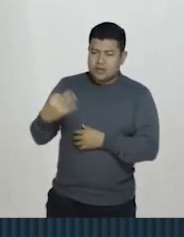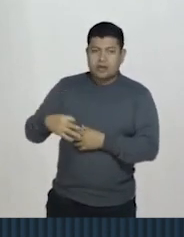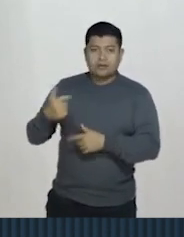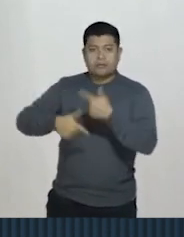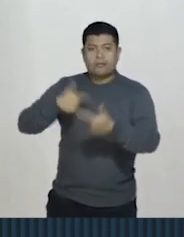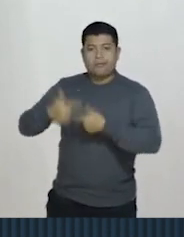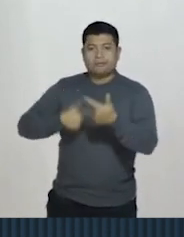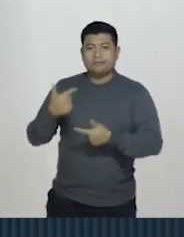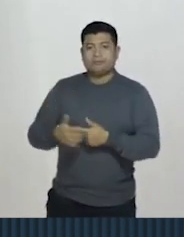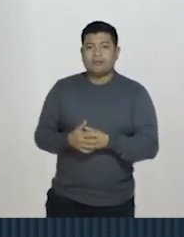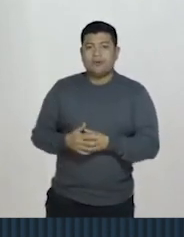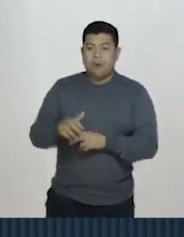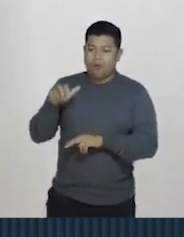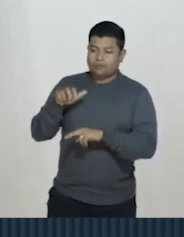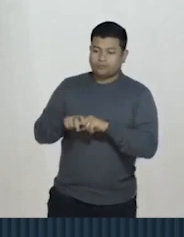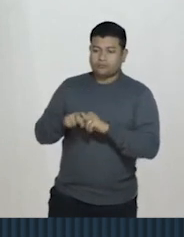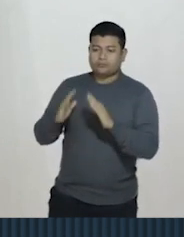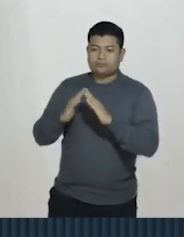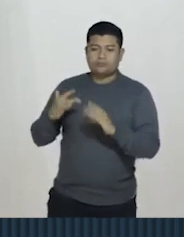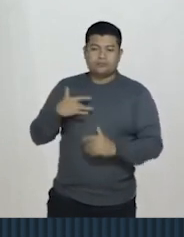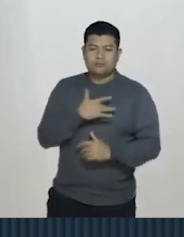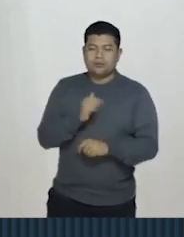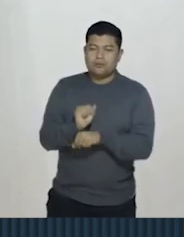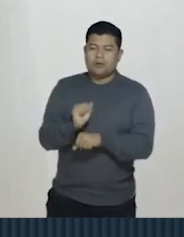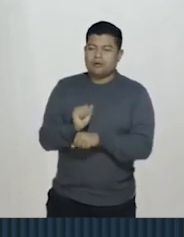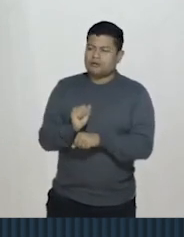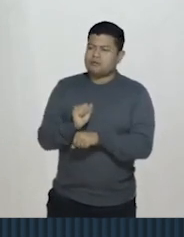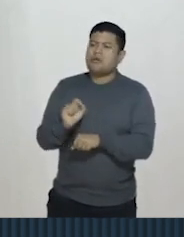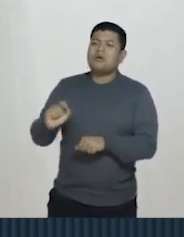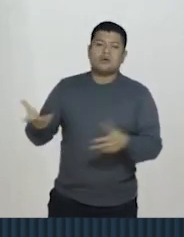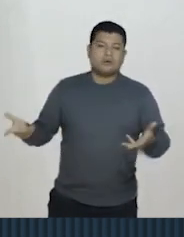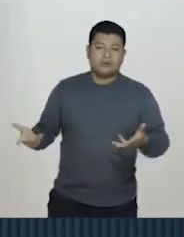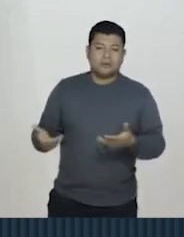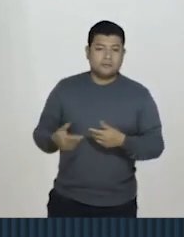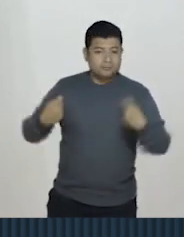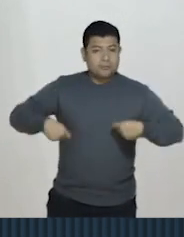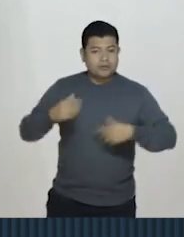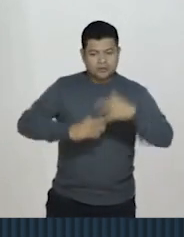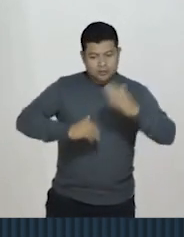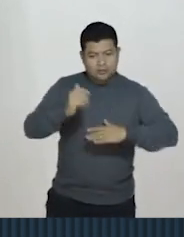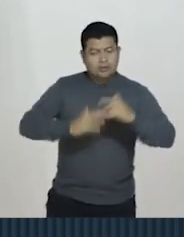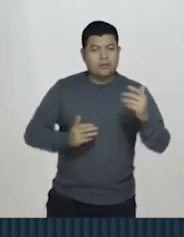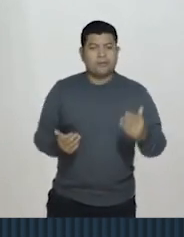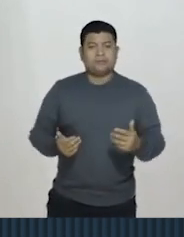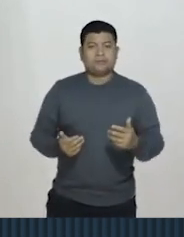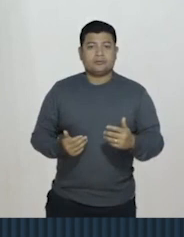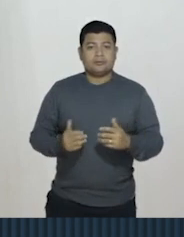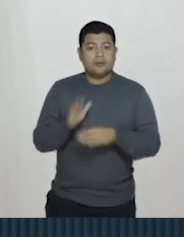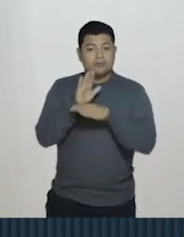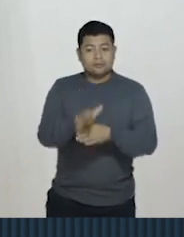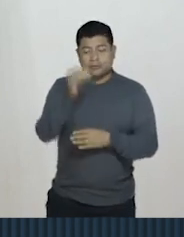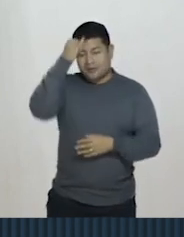ou ficar no postinho de saúde esperando sei lá o quê. Então nós precisamos ter essas ações, ações preventivas